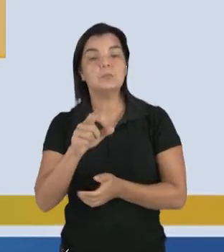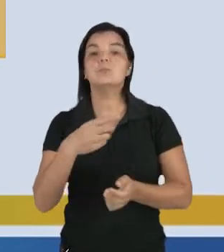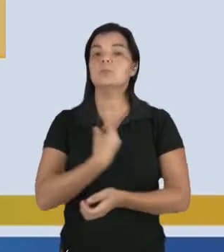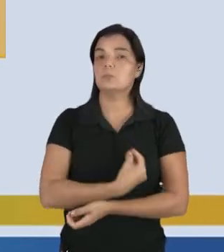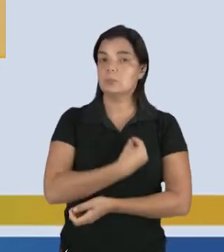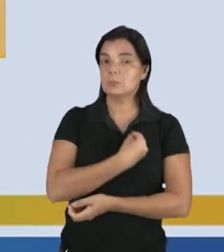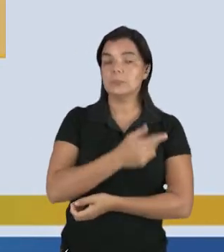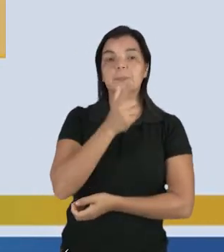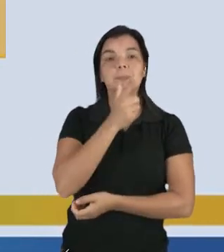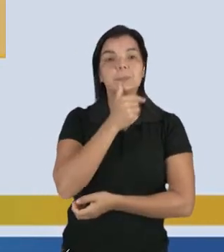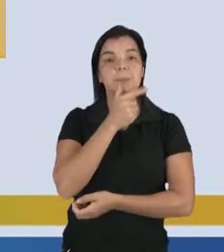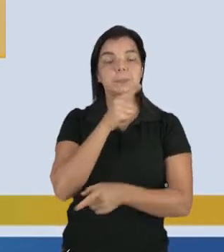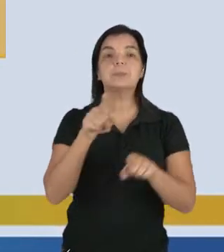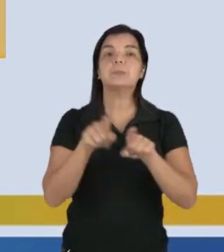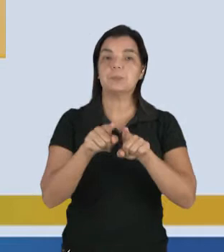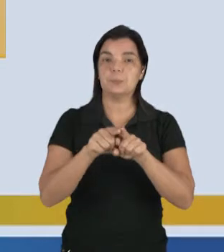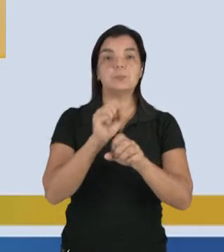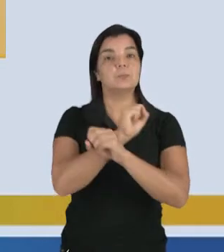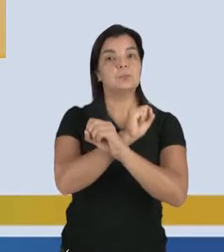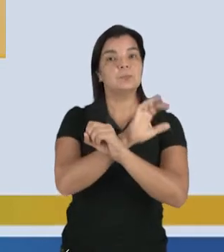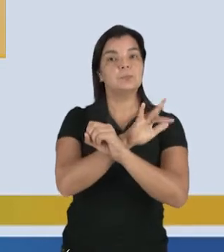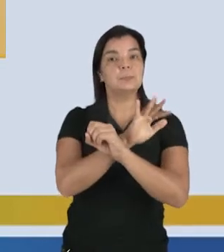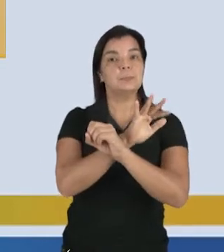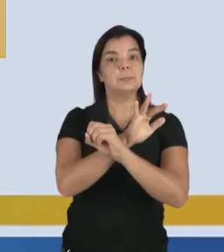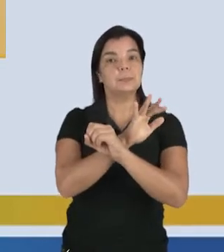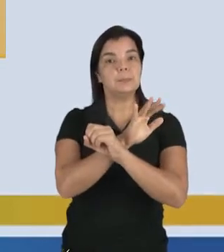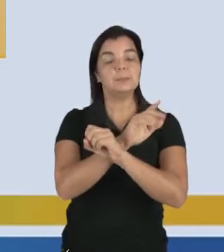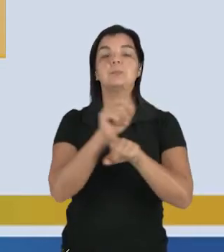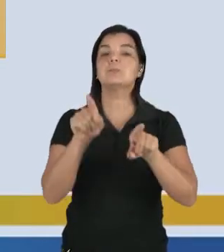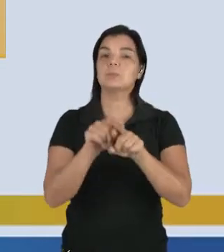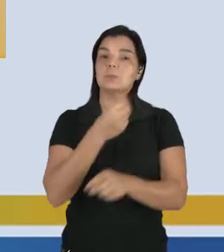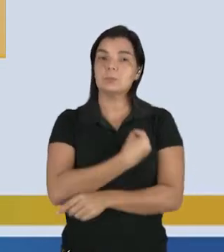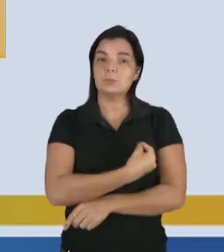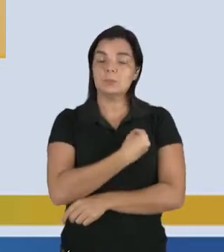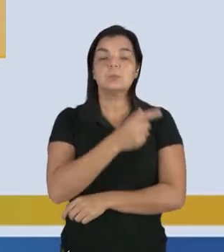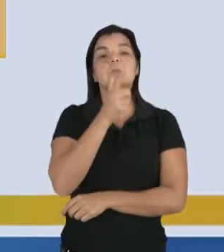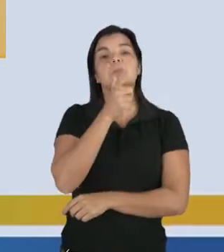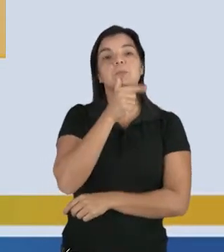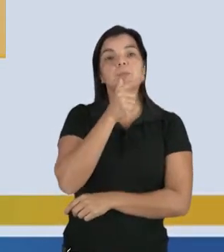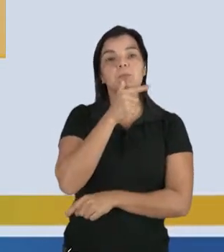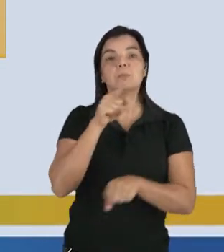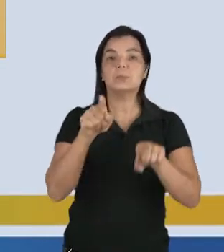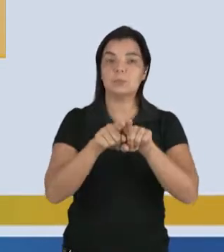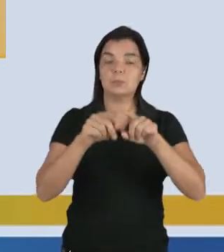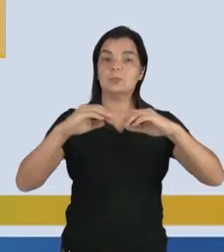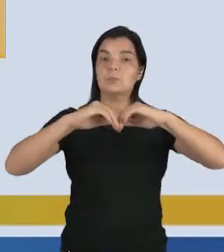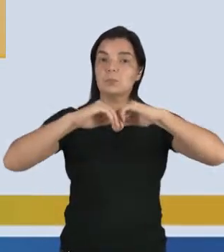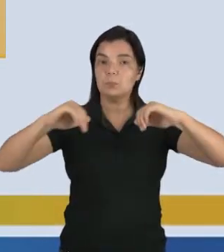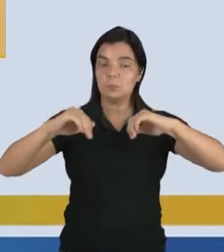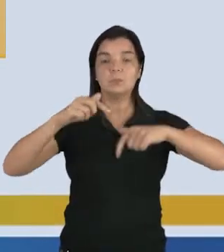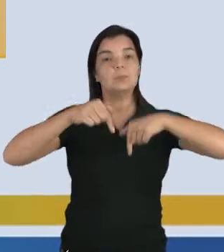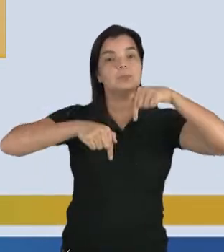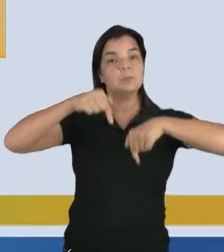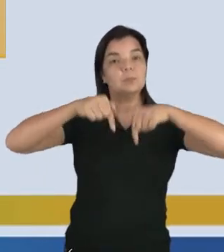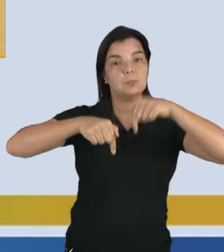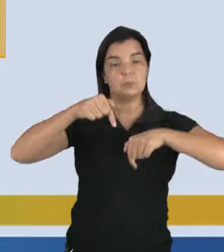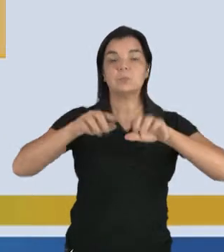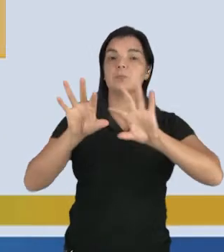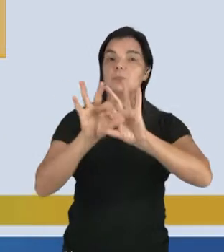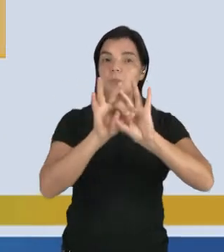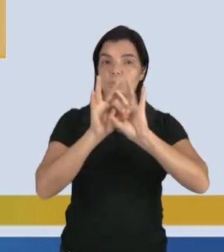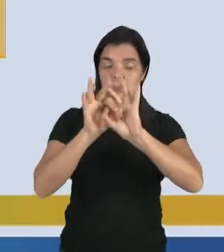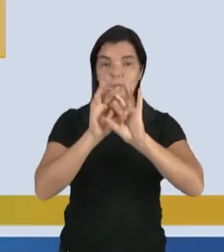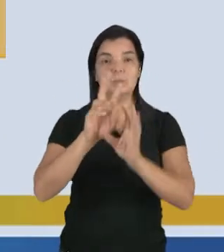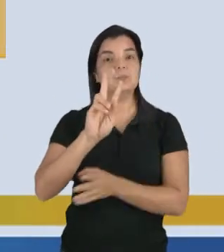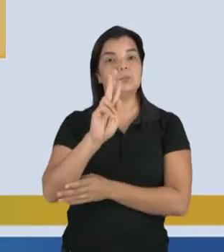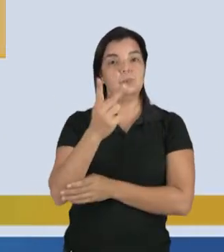presença da água, nós temos aqui um ácido, que aí, na presença da água, tem a quebra da ligação química, que une